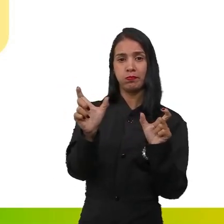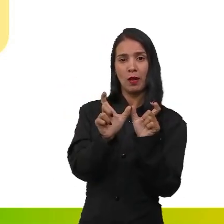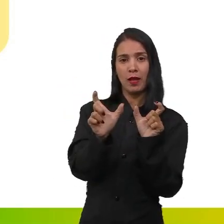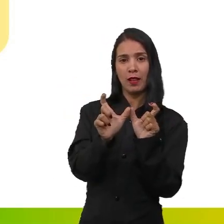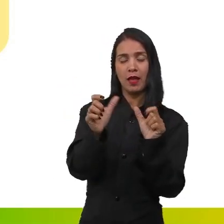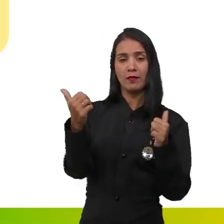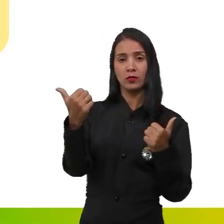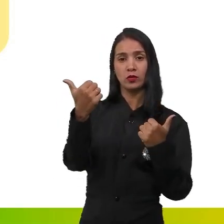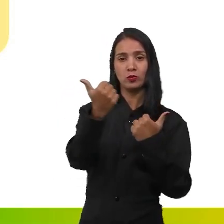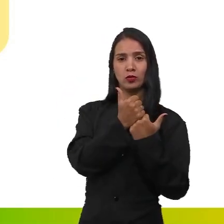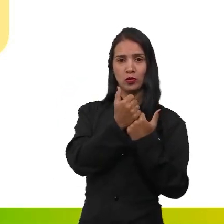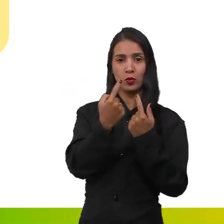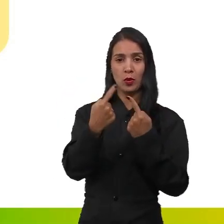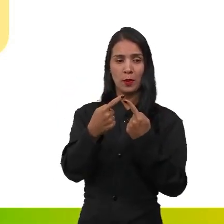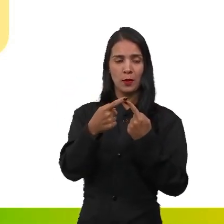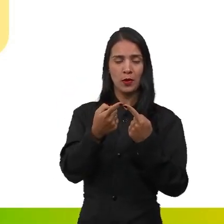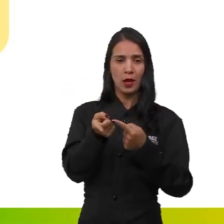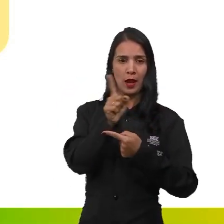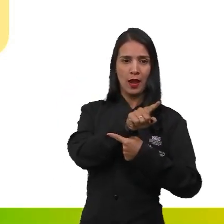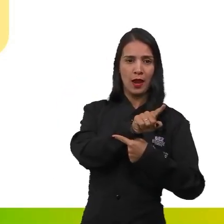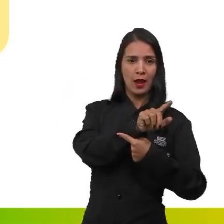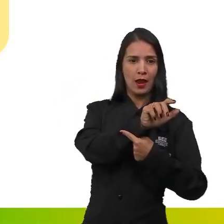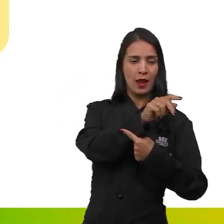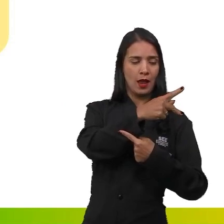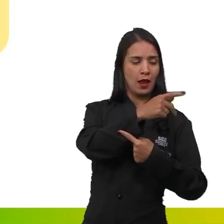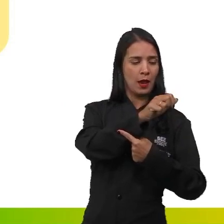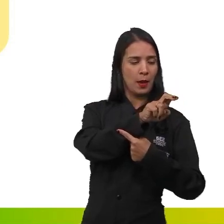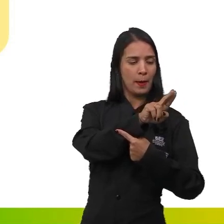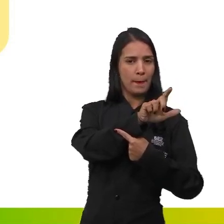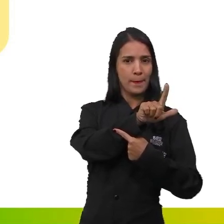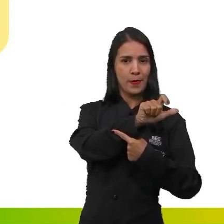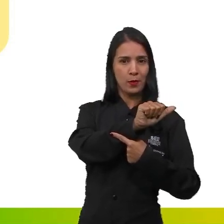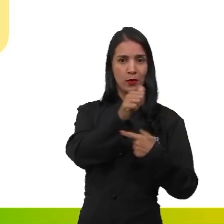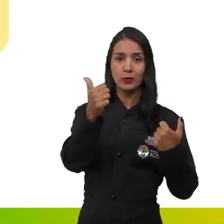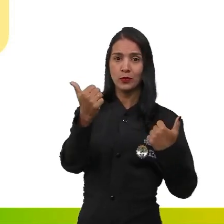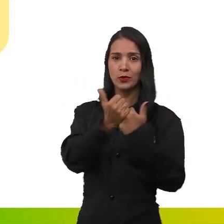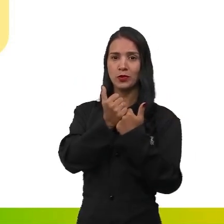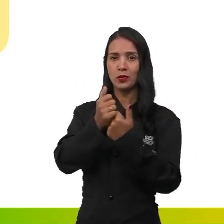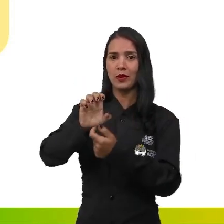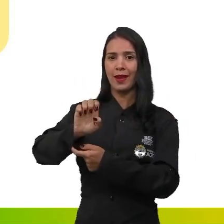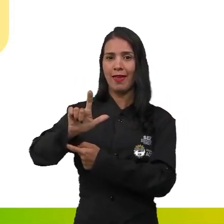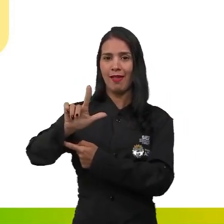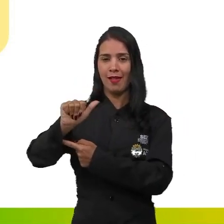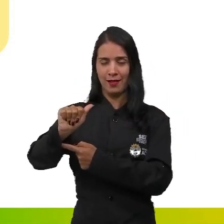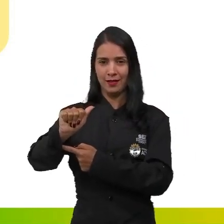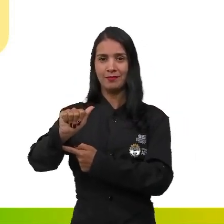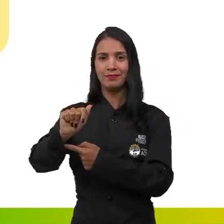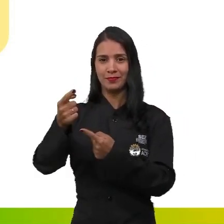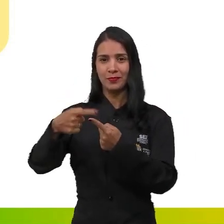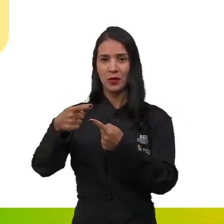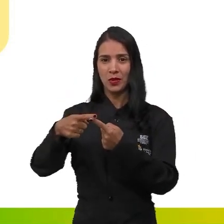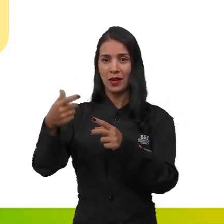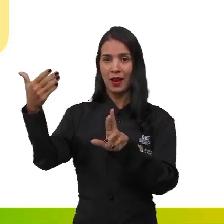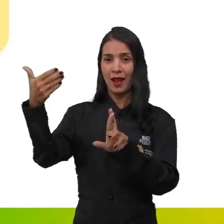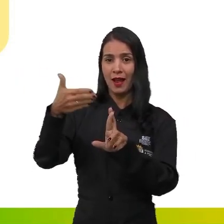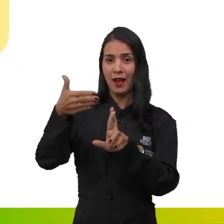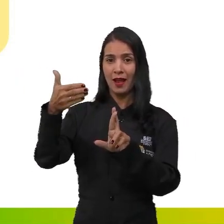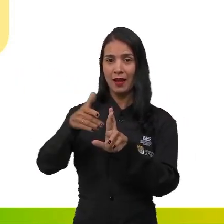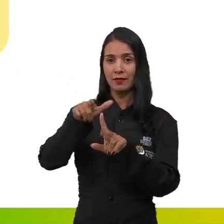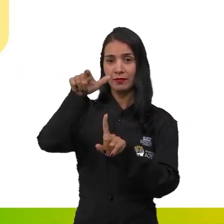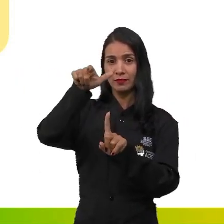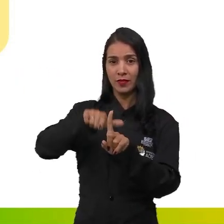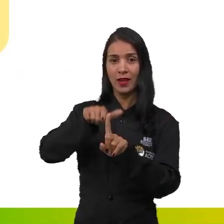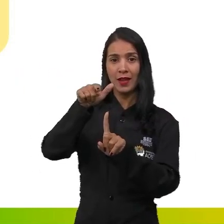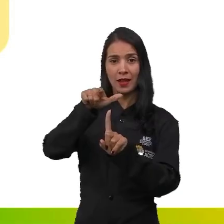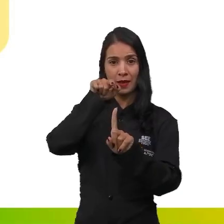já mencionado, não é? Que é a Paula. Então, isso garante aí a minha fluidez textual. Pode aparecer